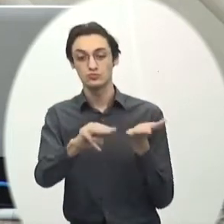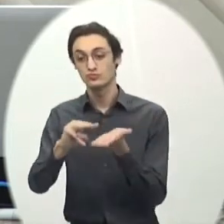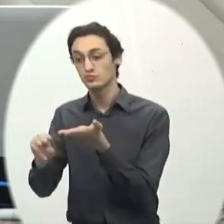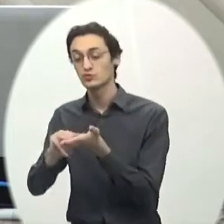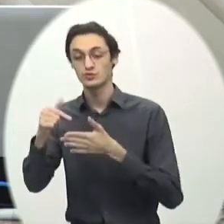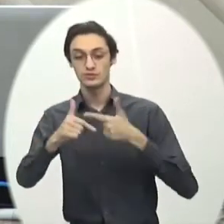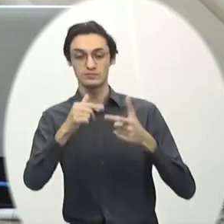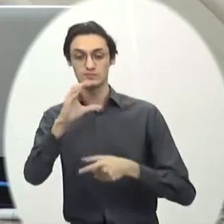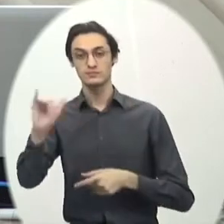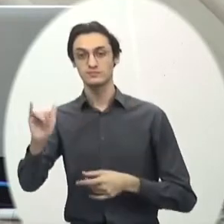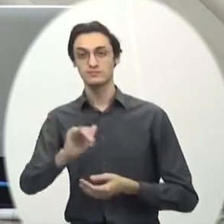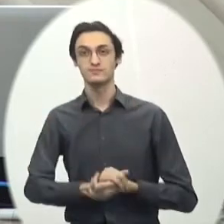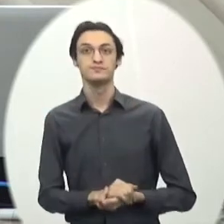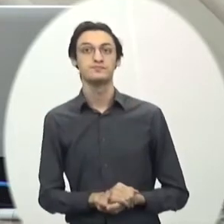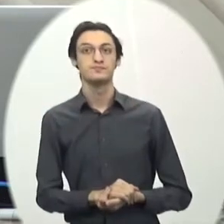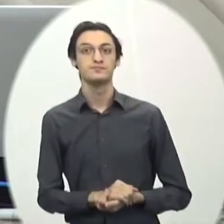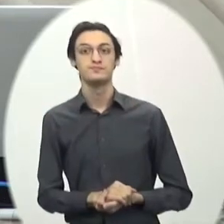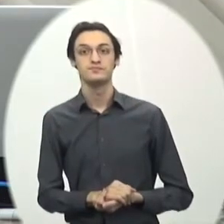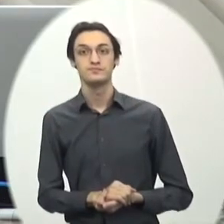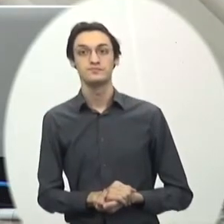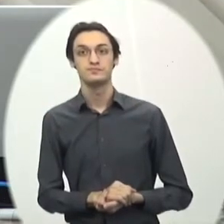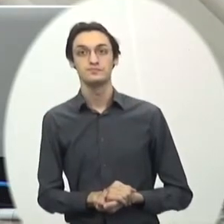comissão.